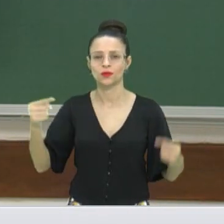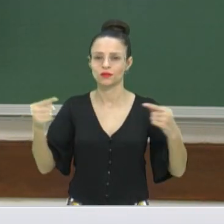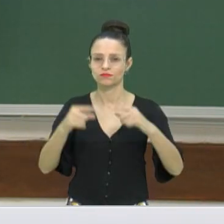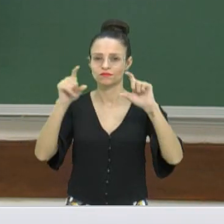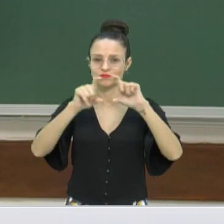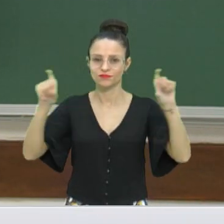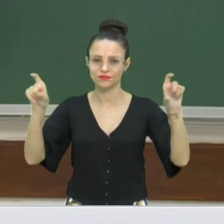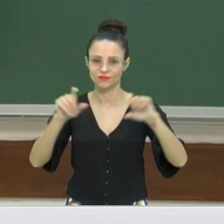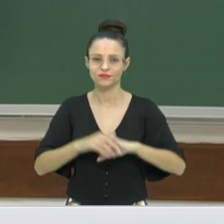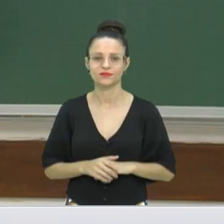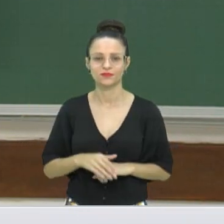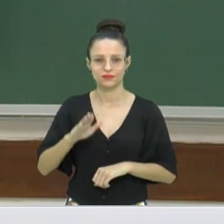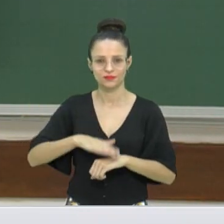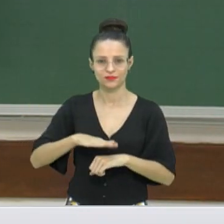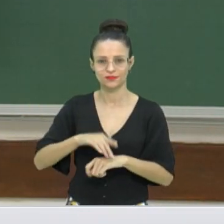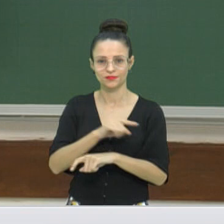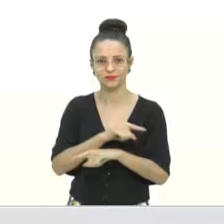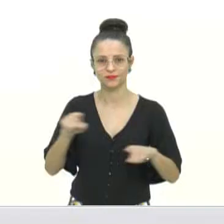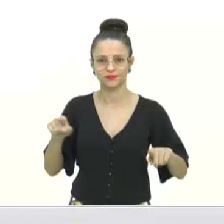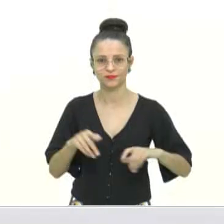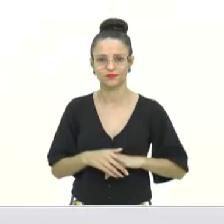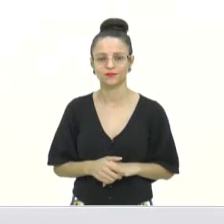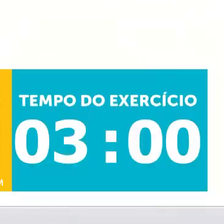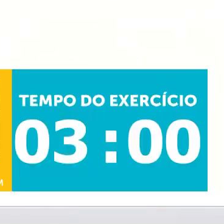condiz com o enunciado. Um tempinho para você.